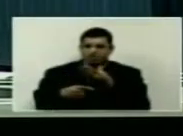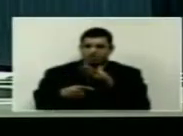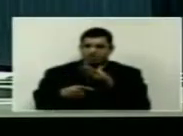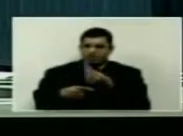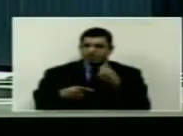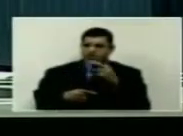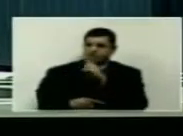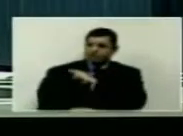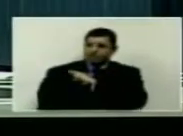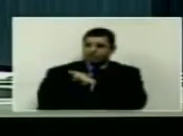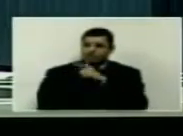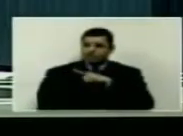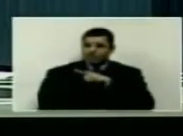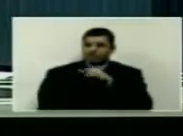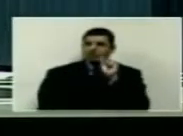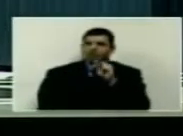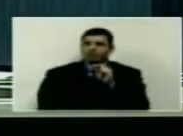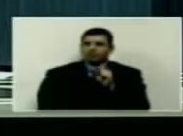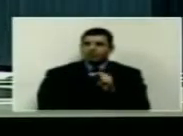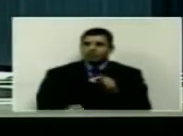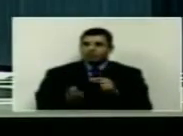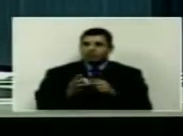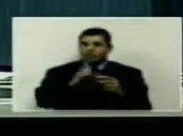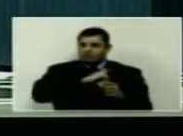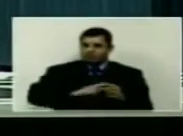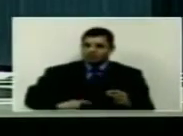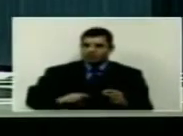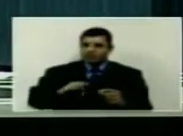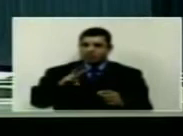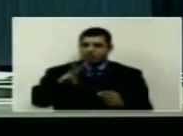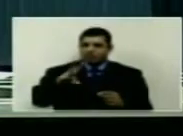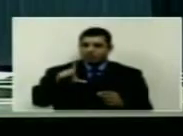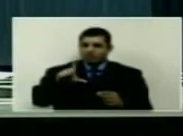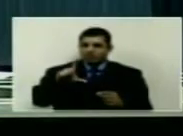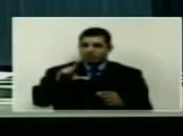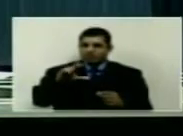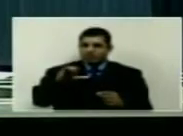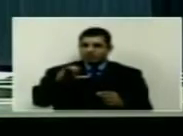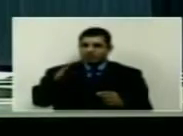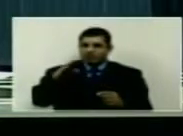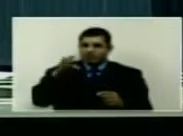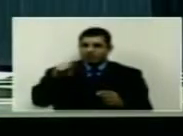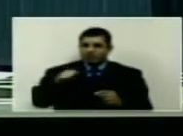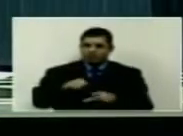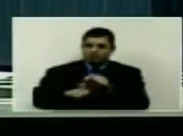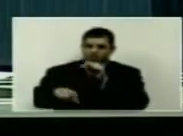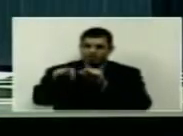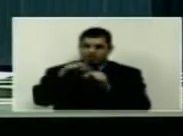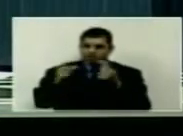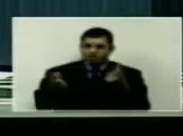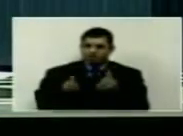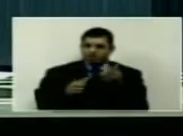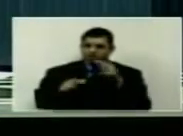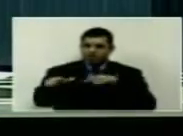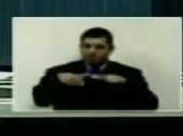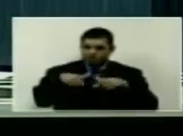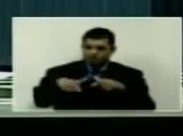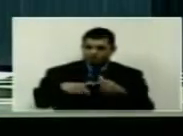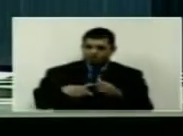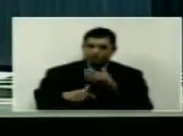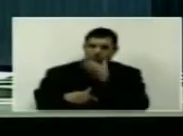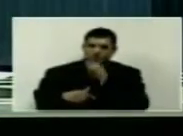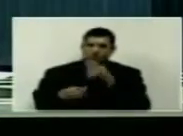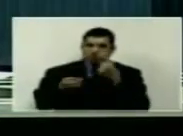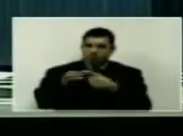nossa responsabilidade tem a ver com o que insiste o deputado Wilson Lisboa, de buscar uma alternativa econômica de geração de emprego e renda para o